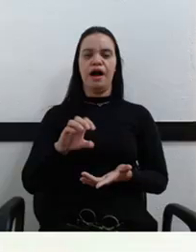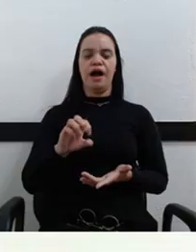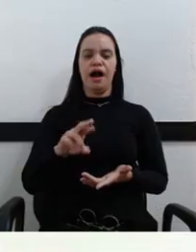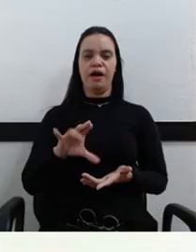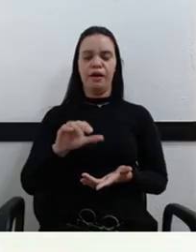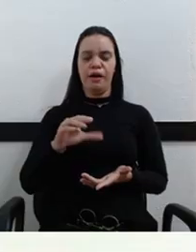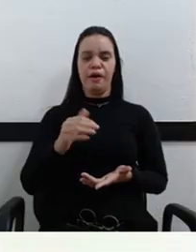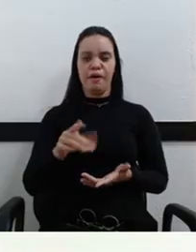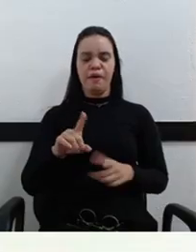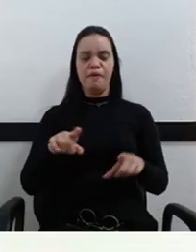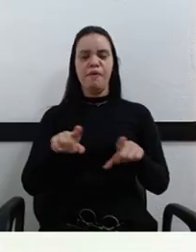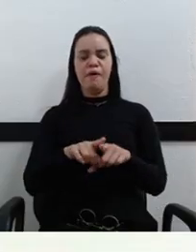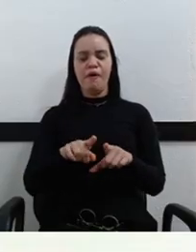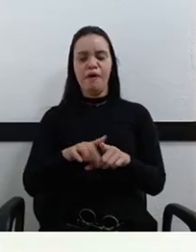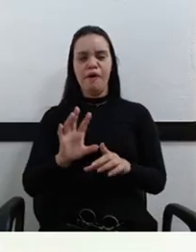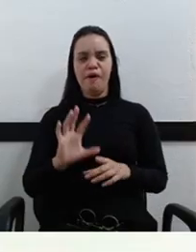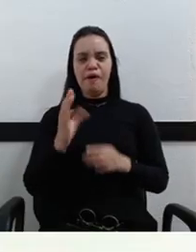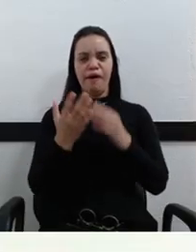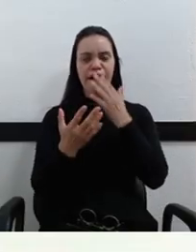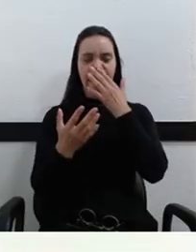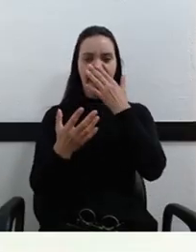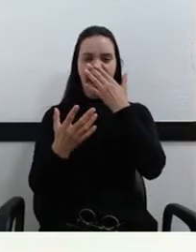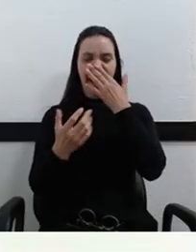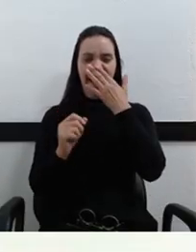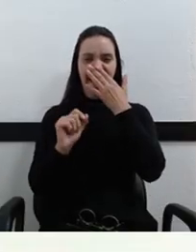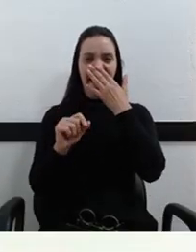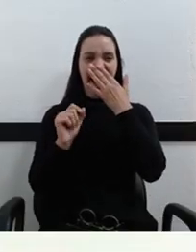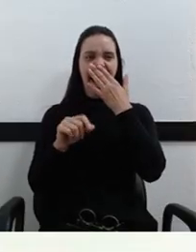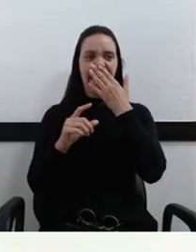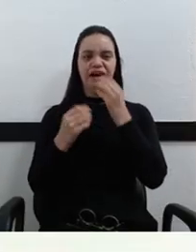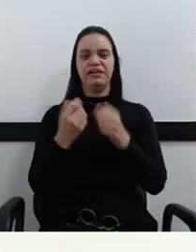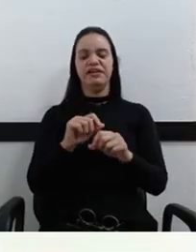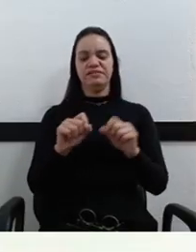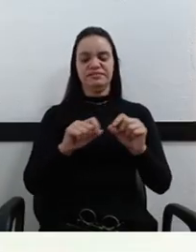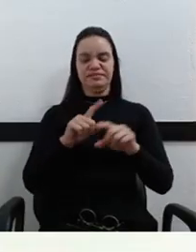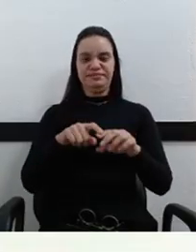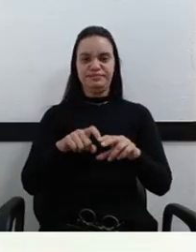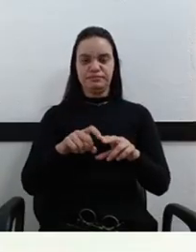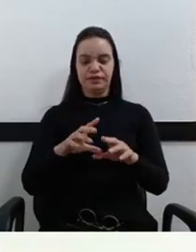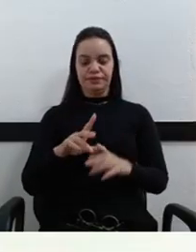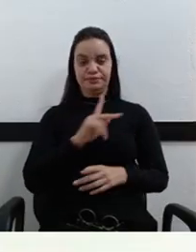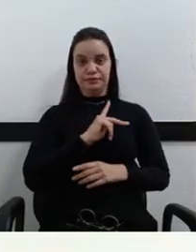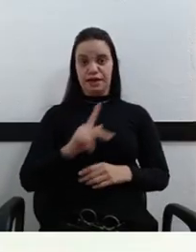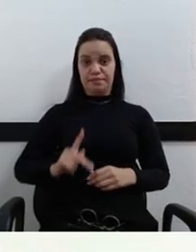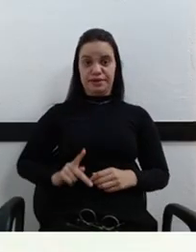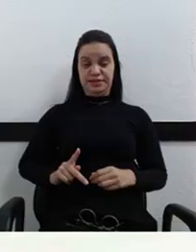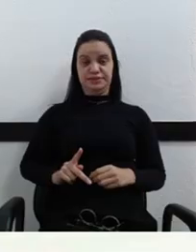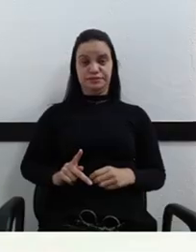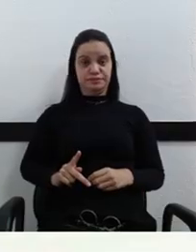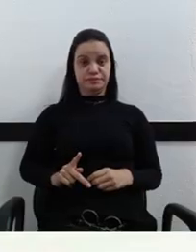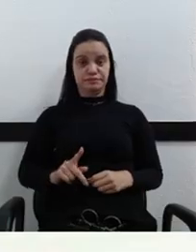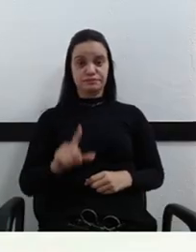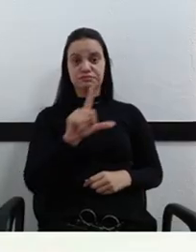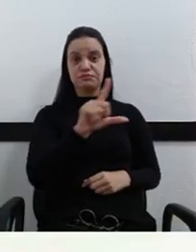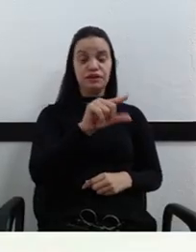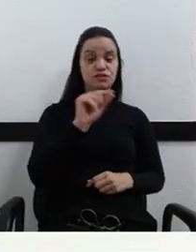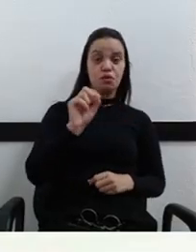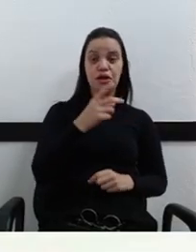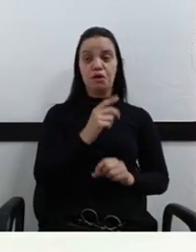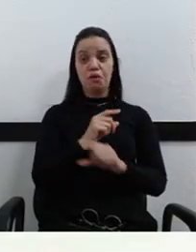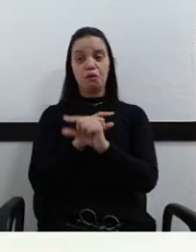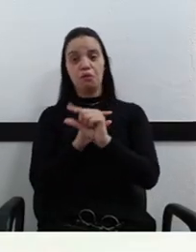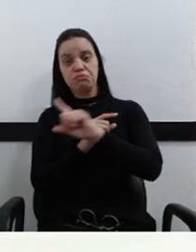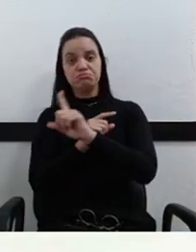7, e, se for o caso, aí sim, eu já suscito a questão de ordem, porque não cabe à presidência deferir ou indeferir os pedidos